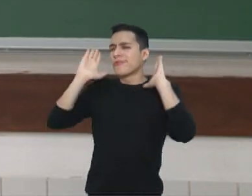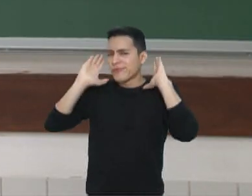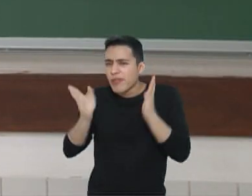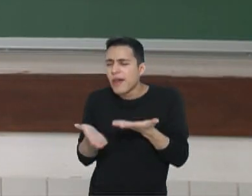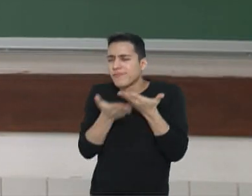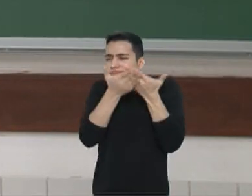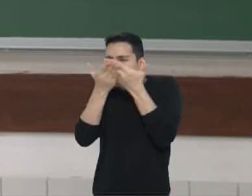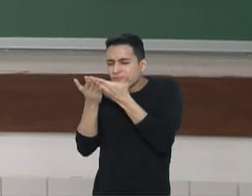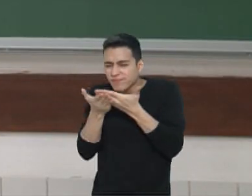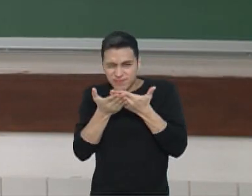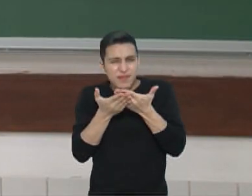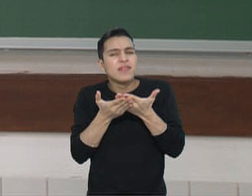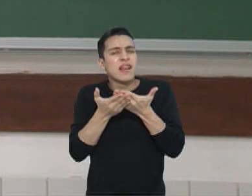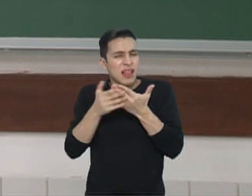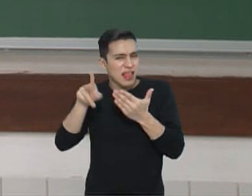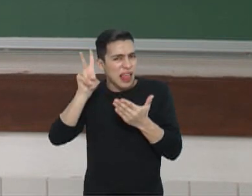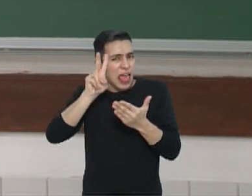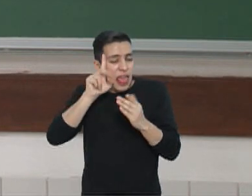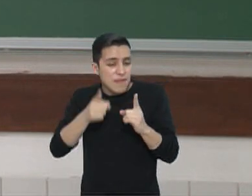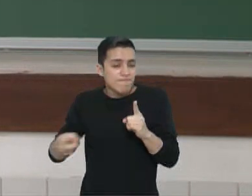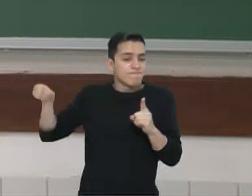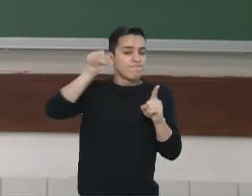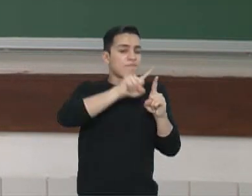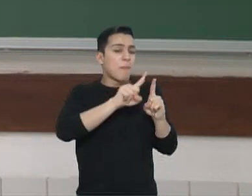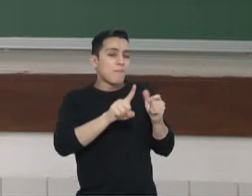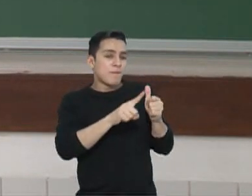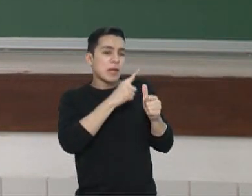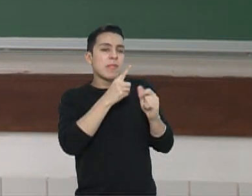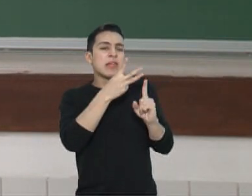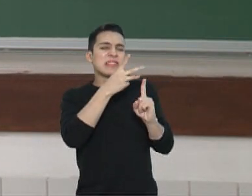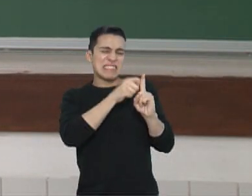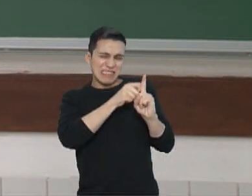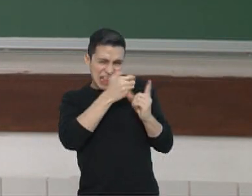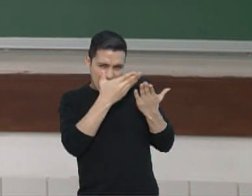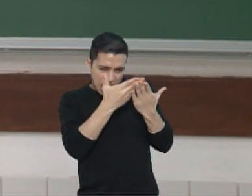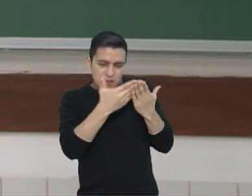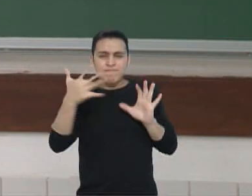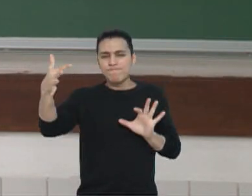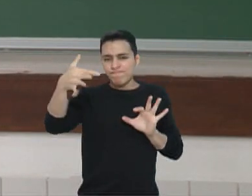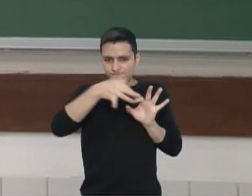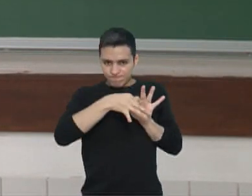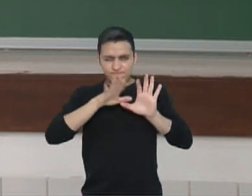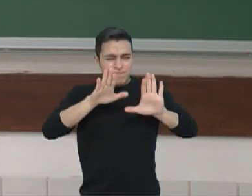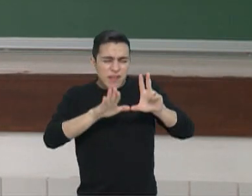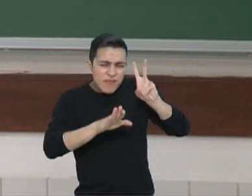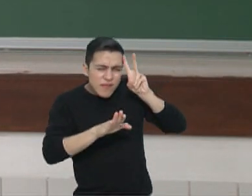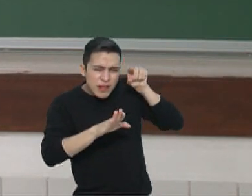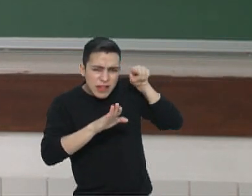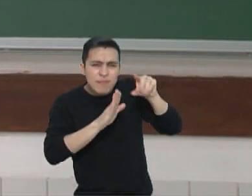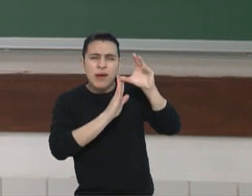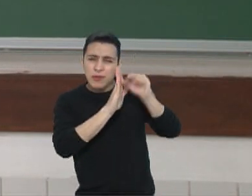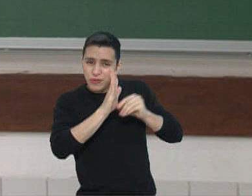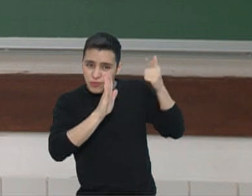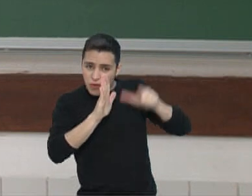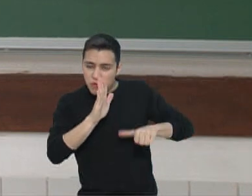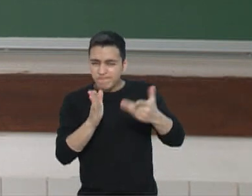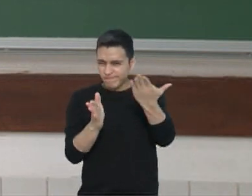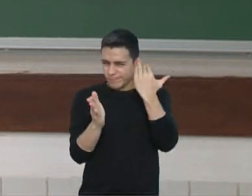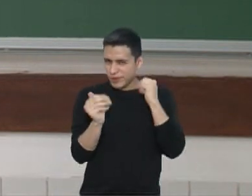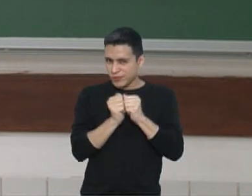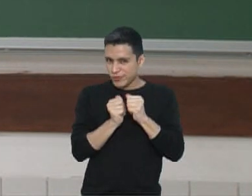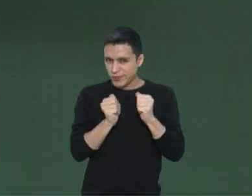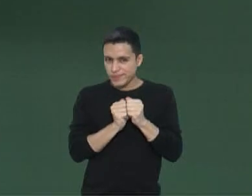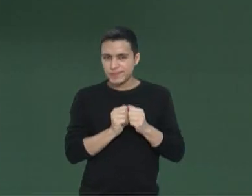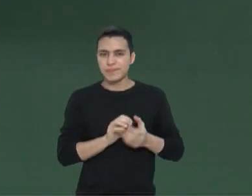momento. Fez parte do conteúdo do primeiro trimestre, não fez? Então vamos relembrar um pouquinho esse conteúdo? Venham